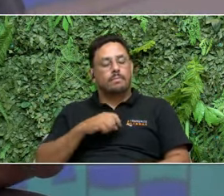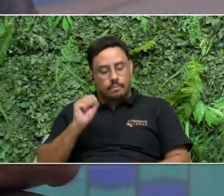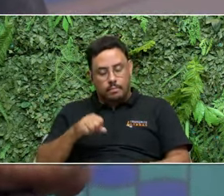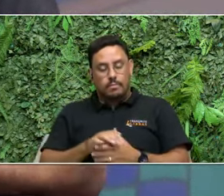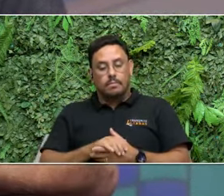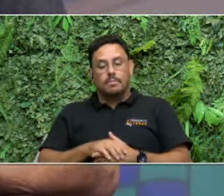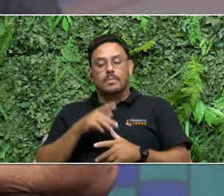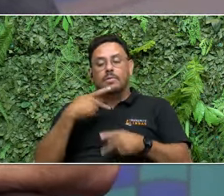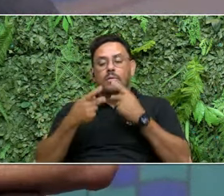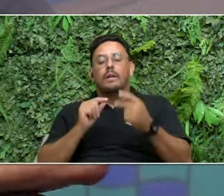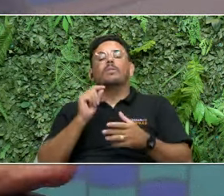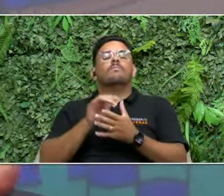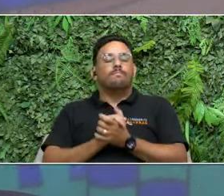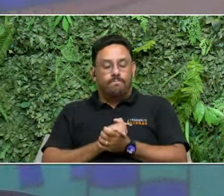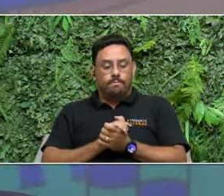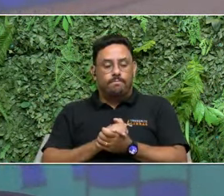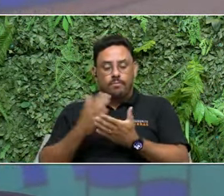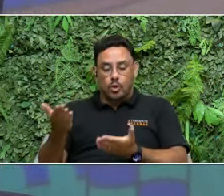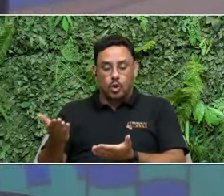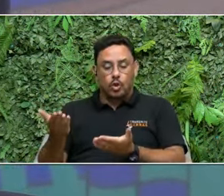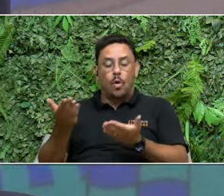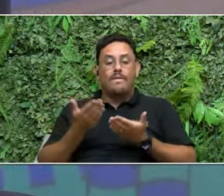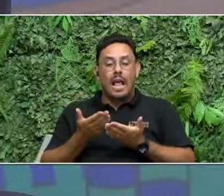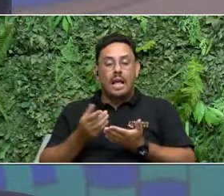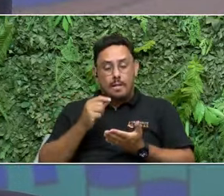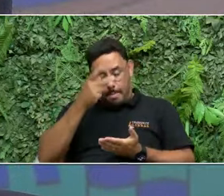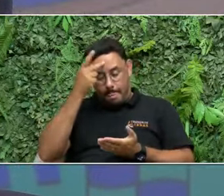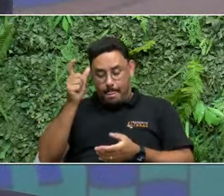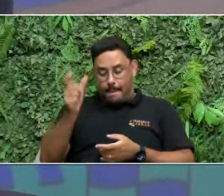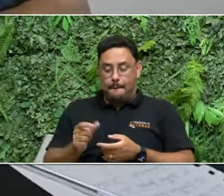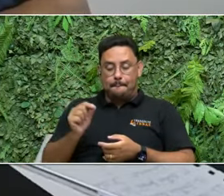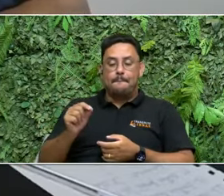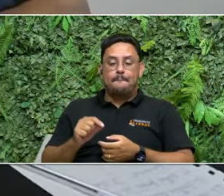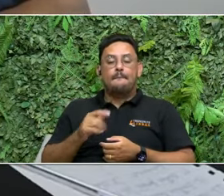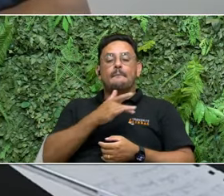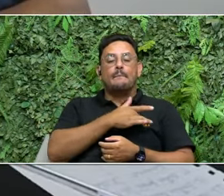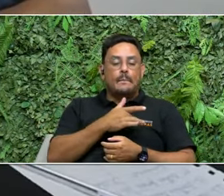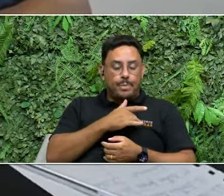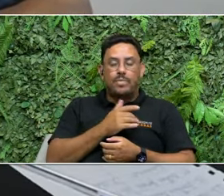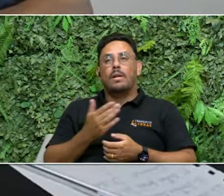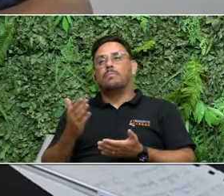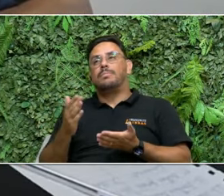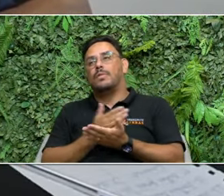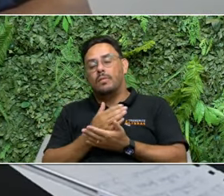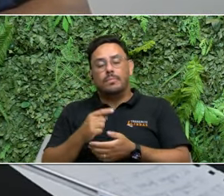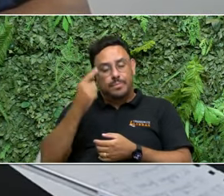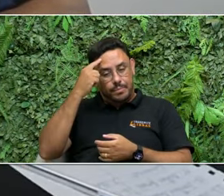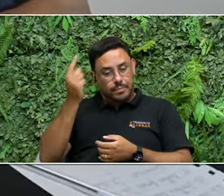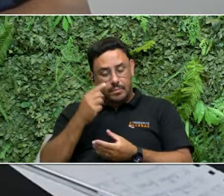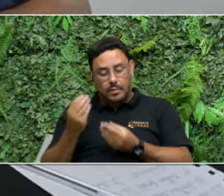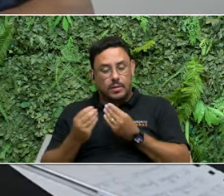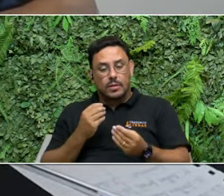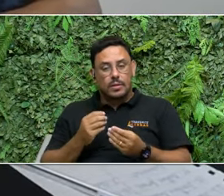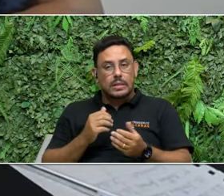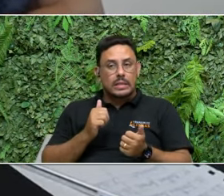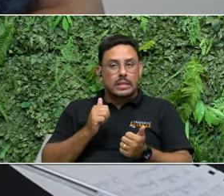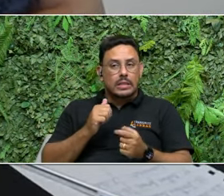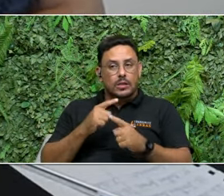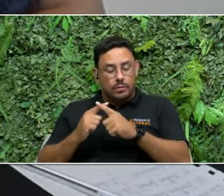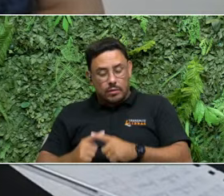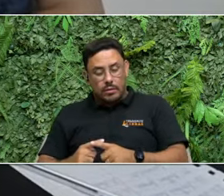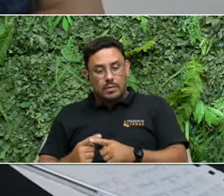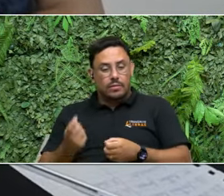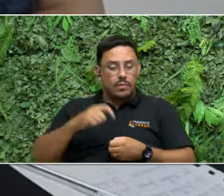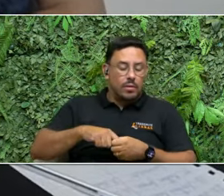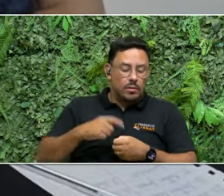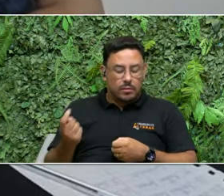Bob e vou te falar um negócio é um convidado Bob que o Cruzeiro né muita gente ficou sem saber joga não joga volta não